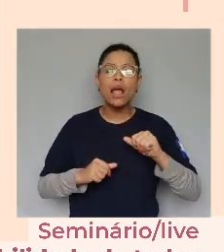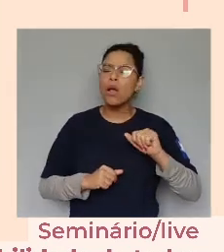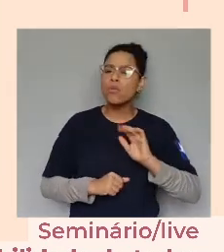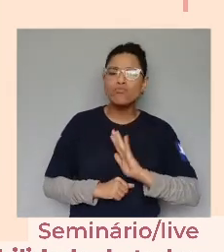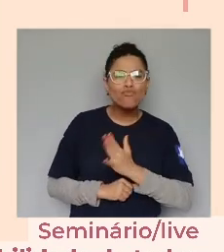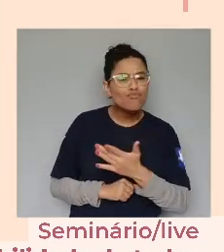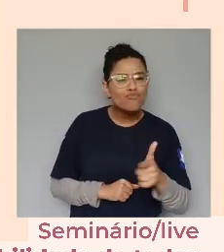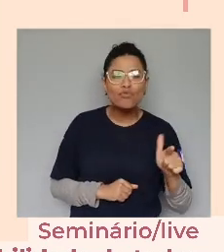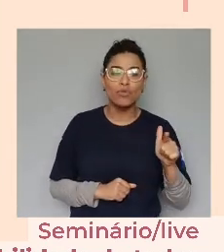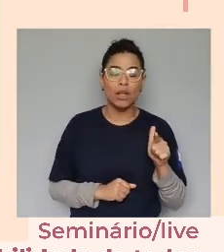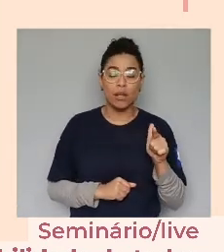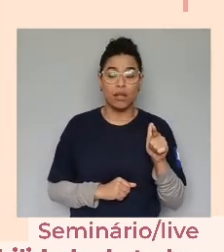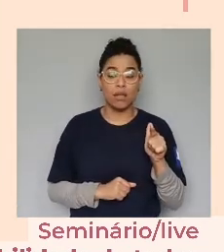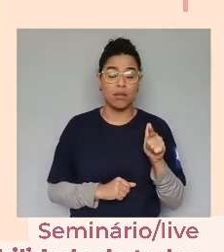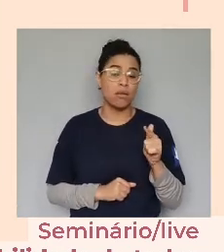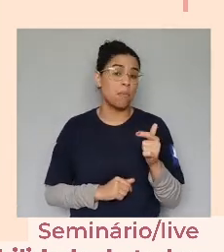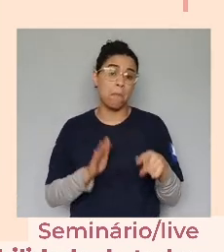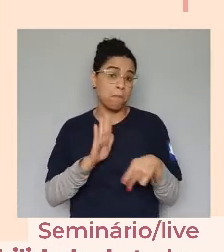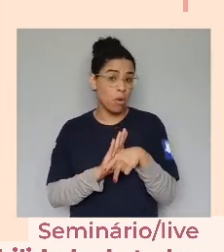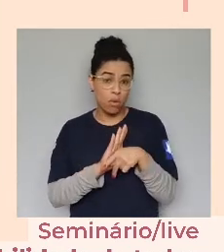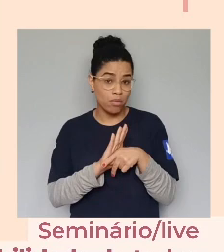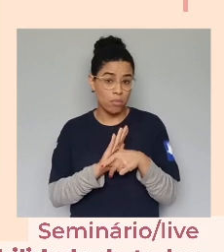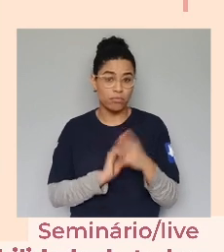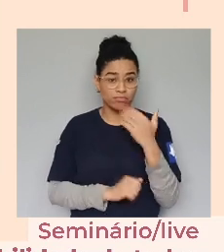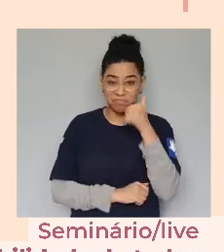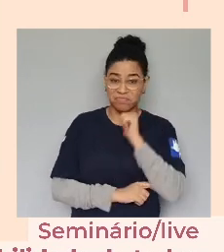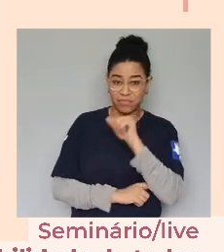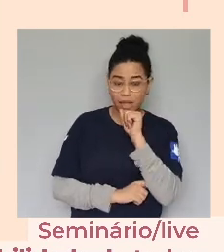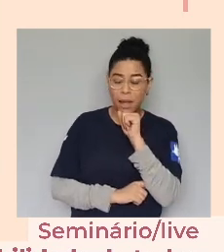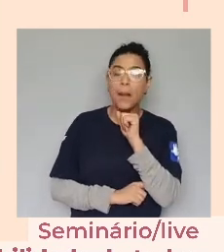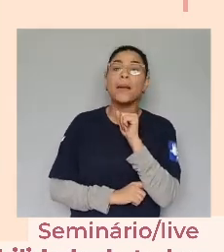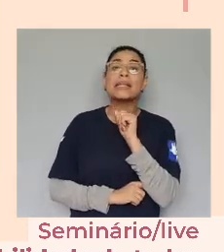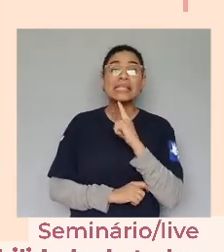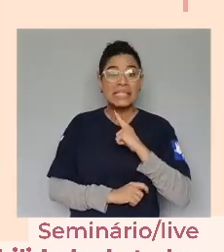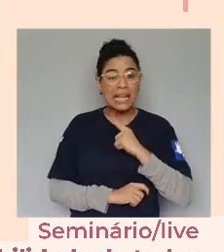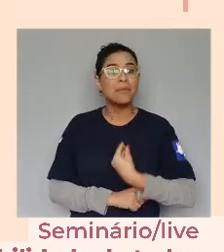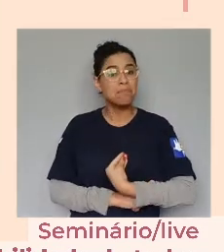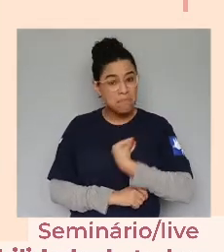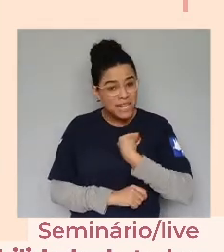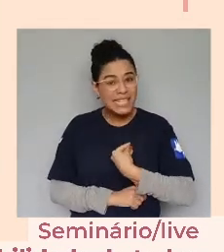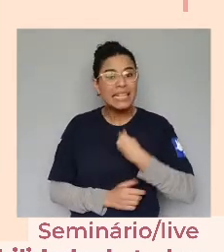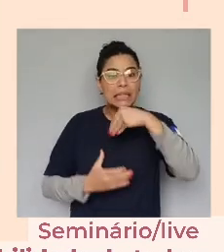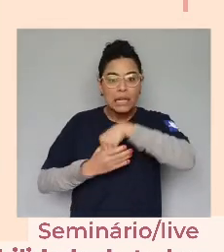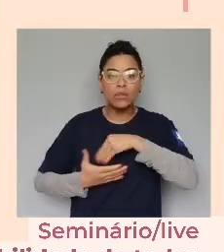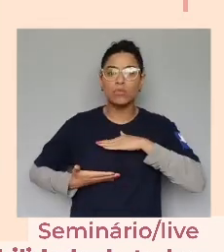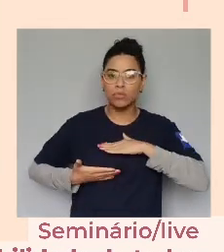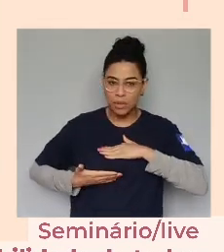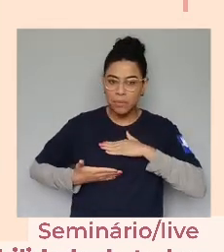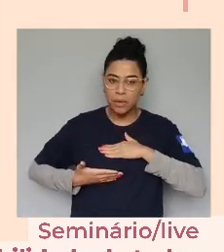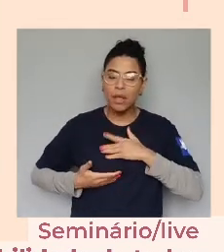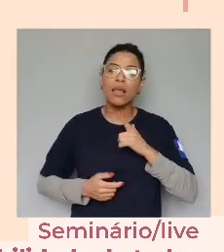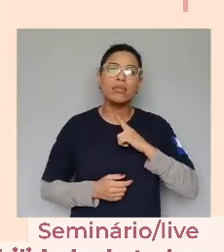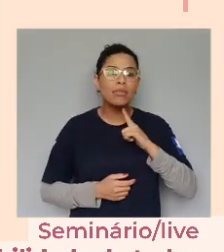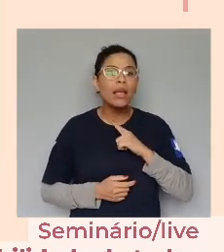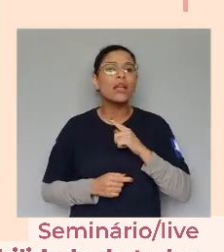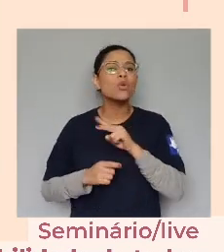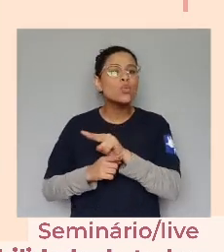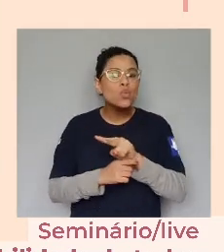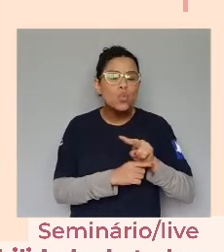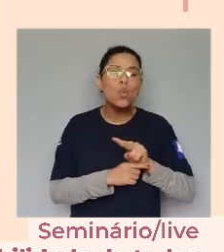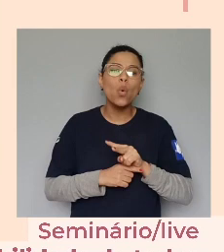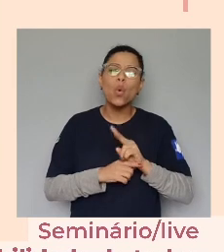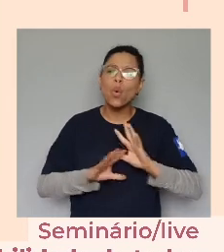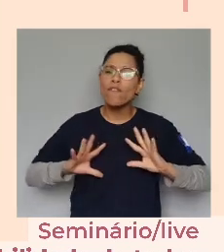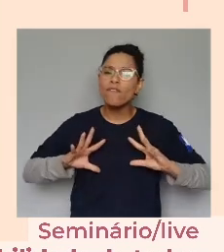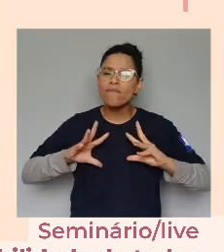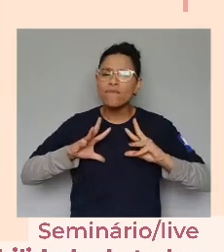são influenciados pela alimentação da nutriz, eles estão presentes no leite, independente se a mãe come ou não. Temos anticorpos, temos